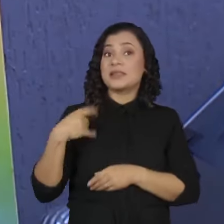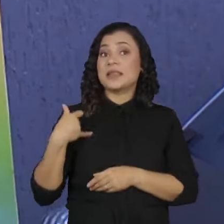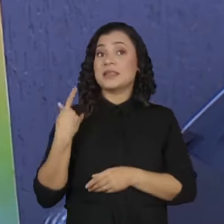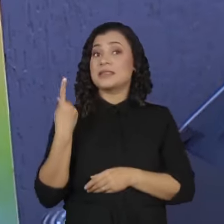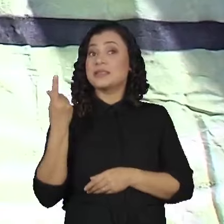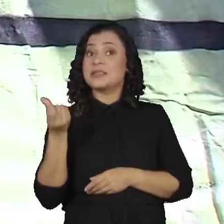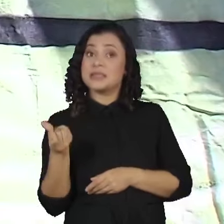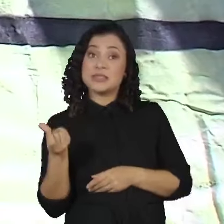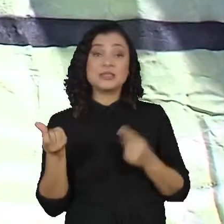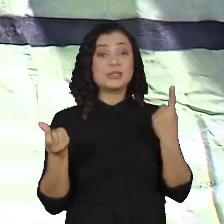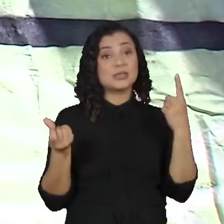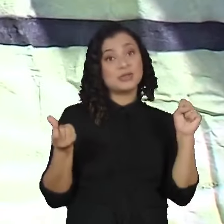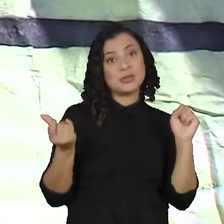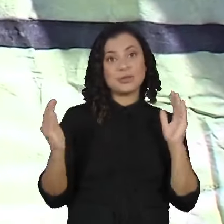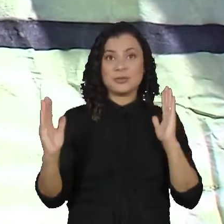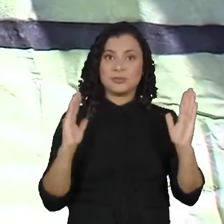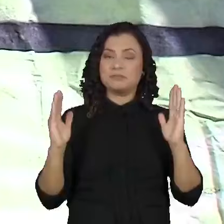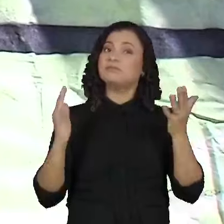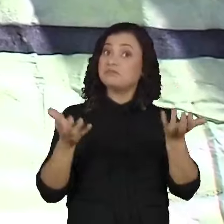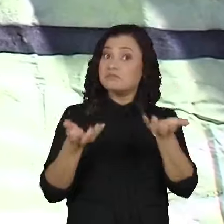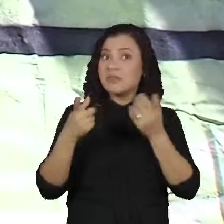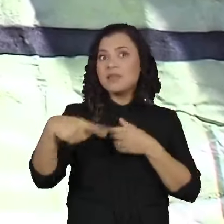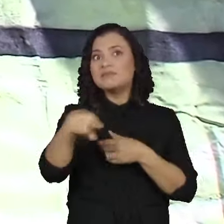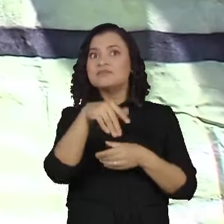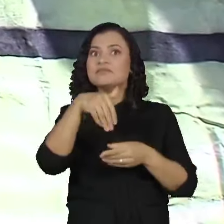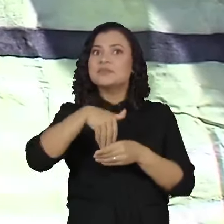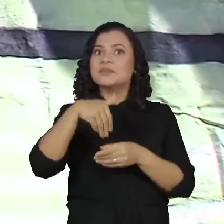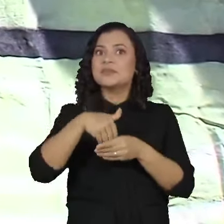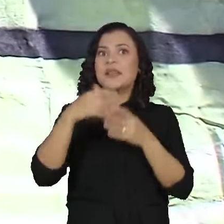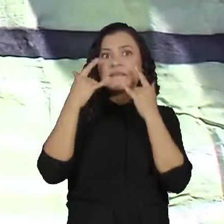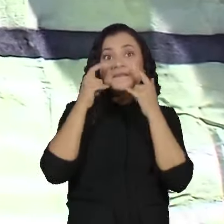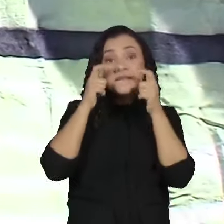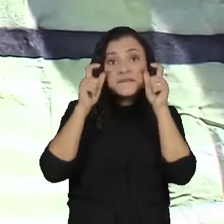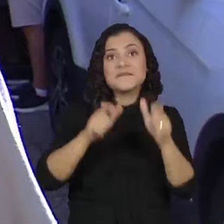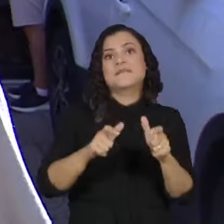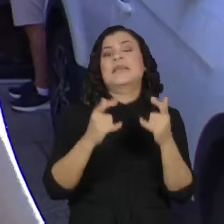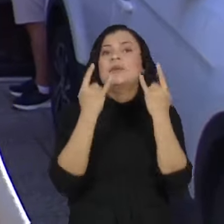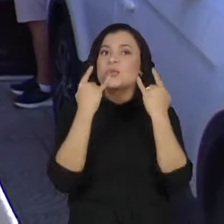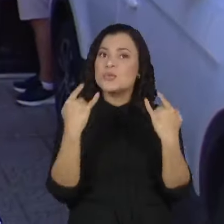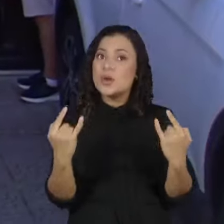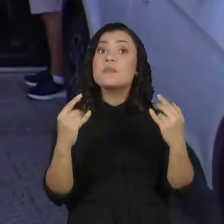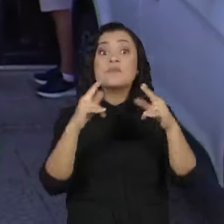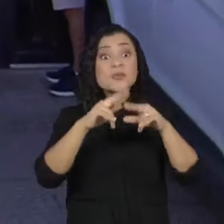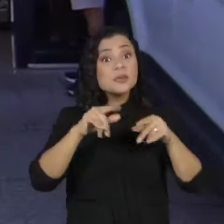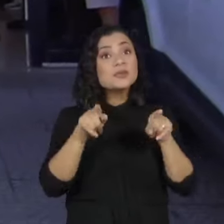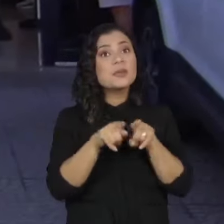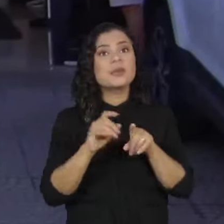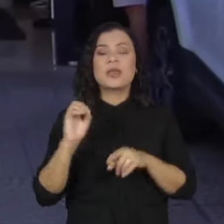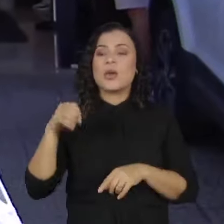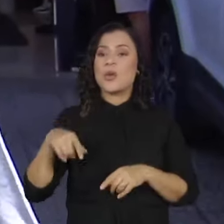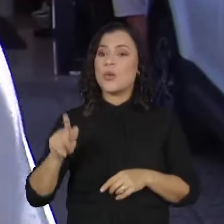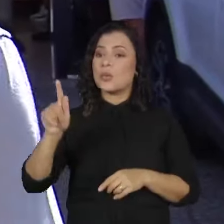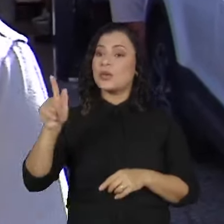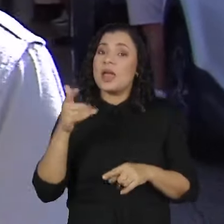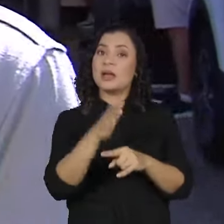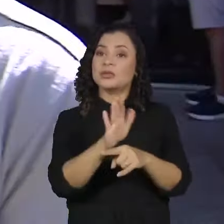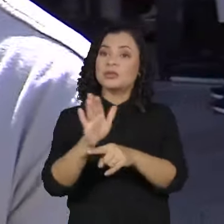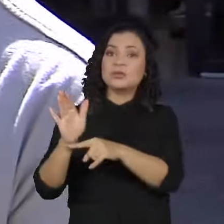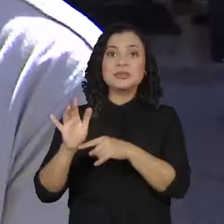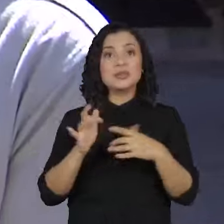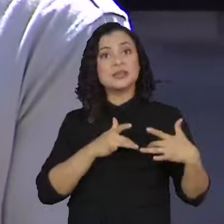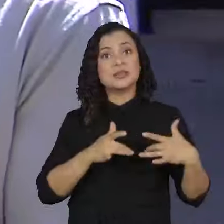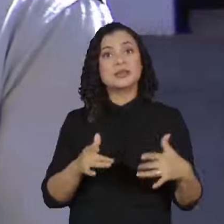e 18 anos ao processo eleitoral tem também diversas ONGs que estão ajudando o tre nessa tarefa e uma